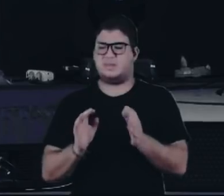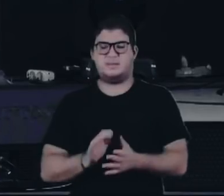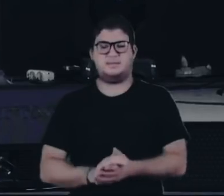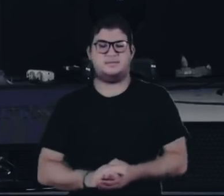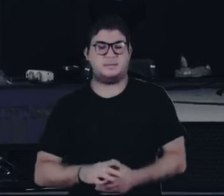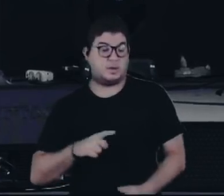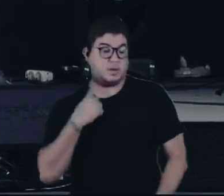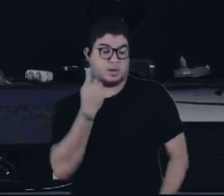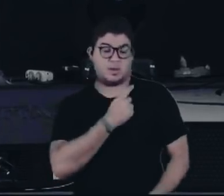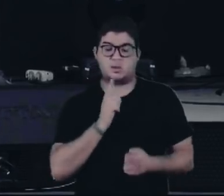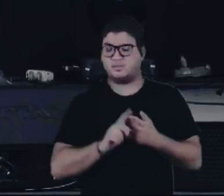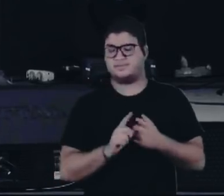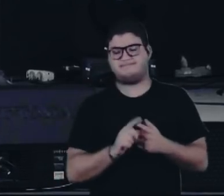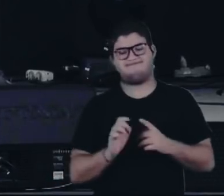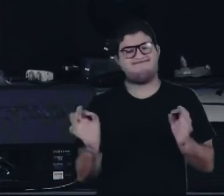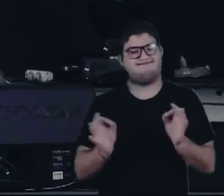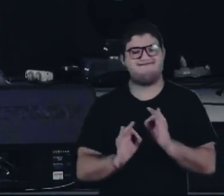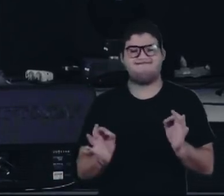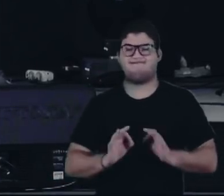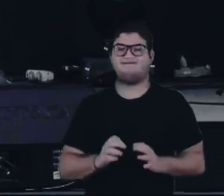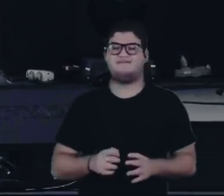E nós também não.